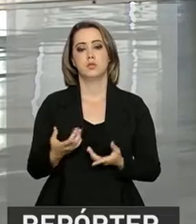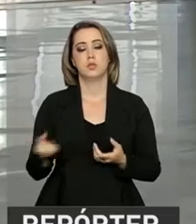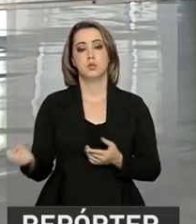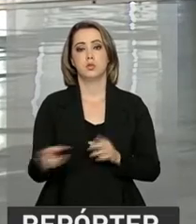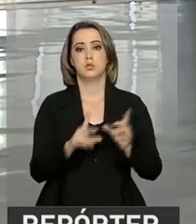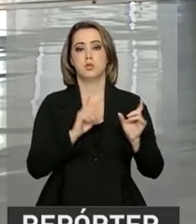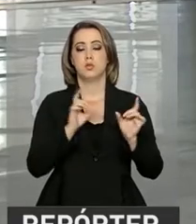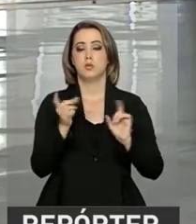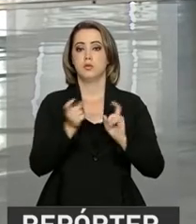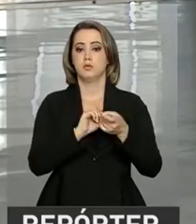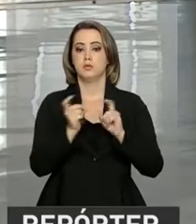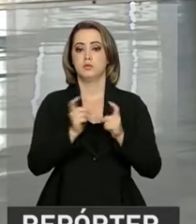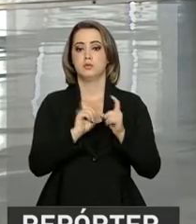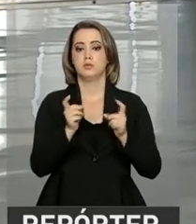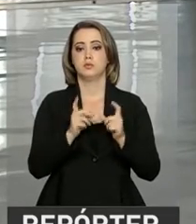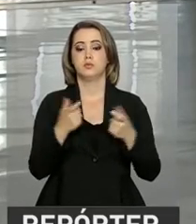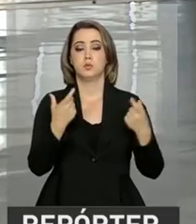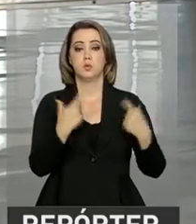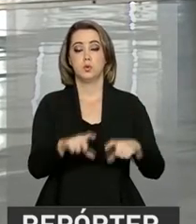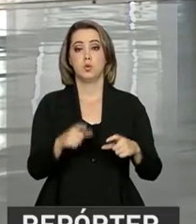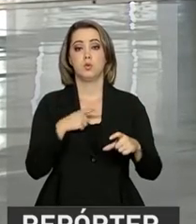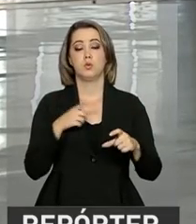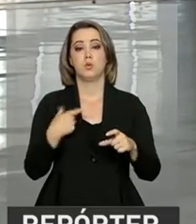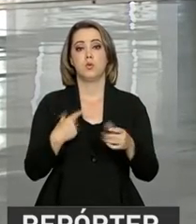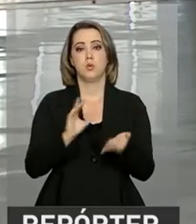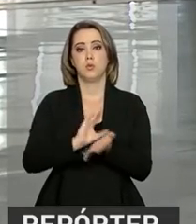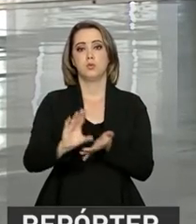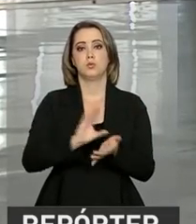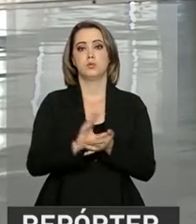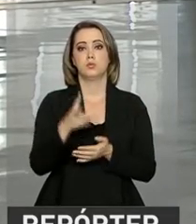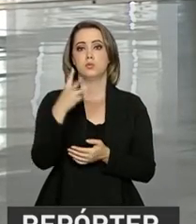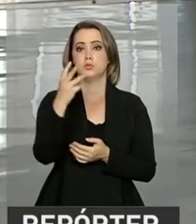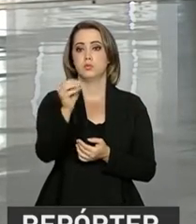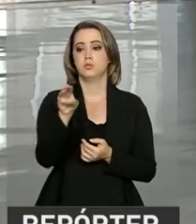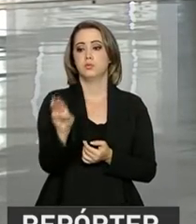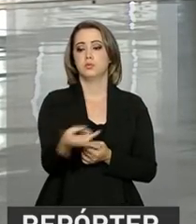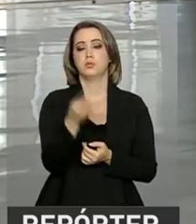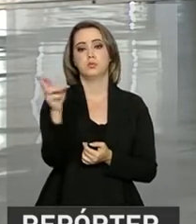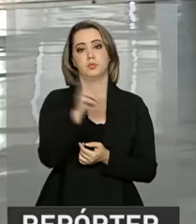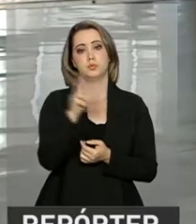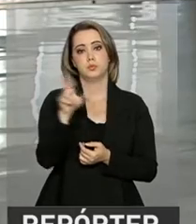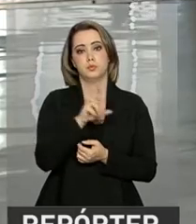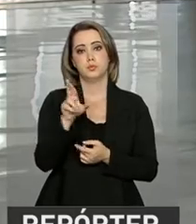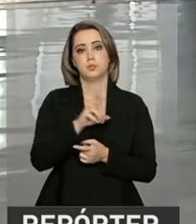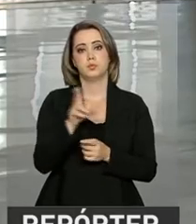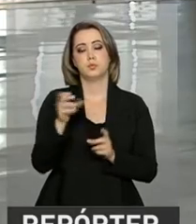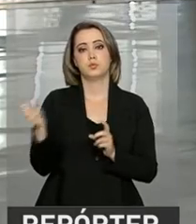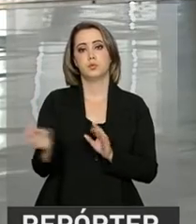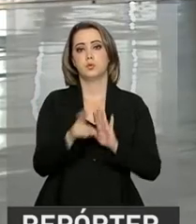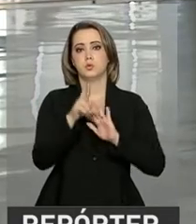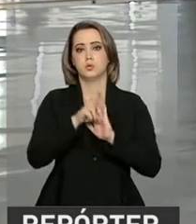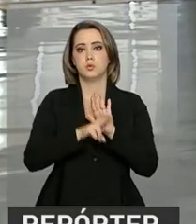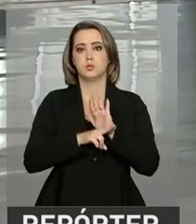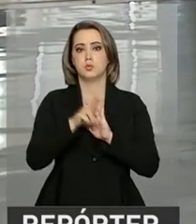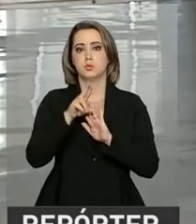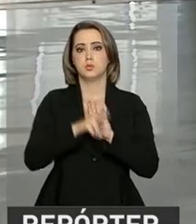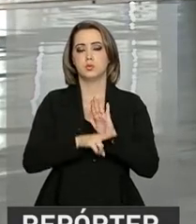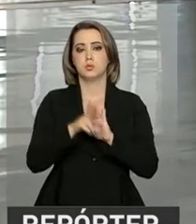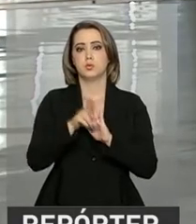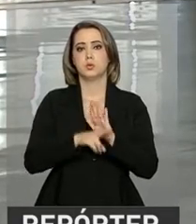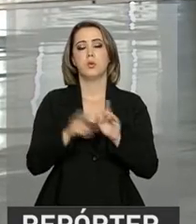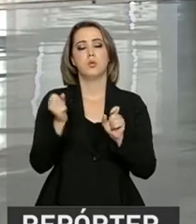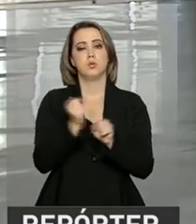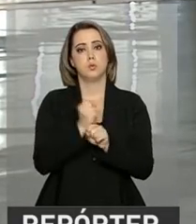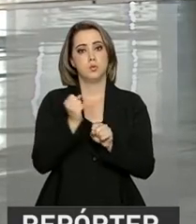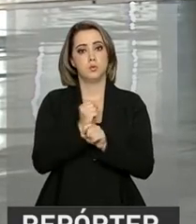que vai administrar esses terminais deverá investir quase 30 milhões de reais na renovação de tanques infraestrutura